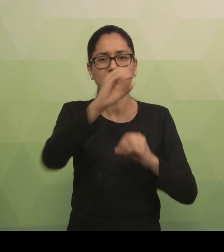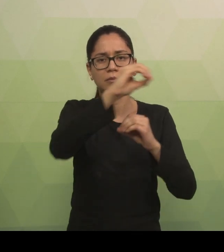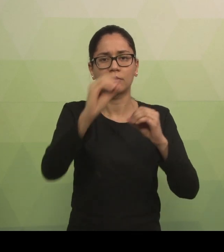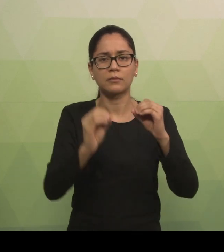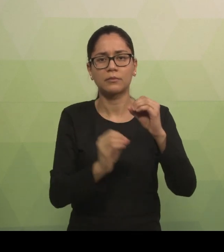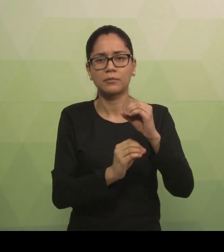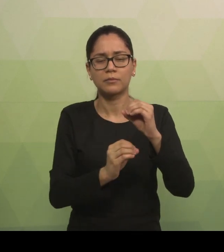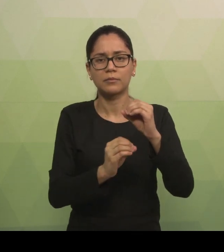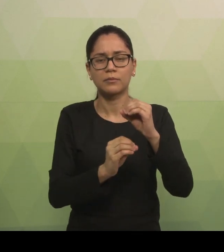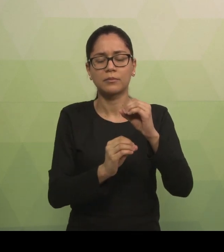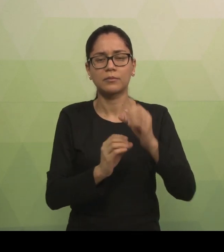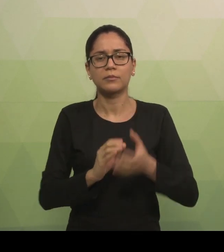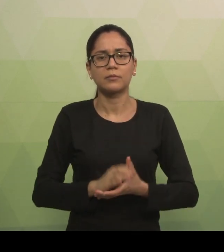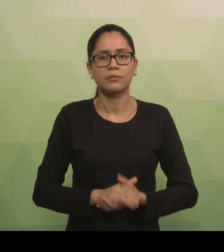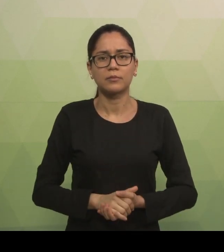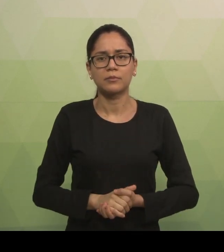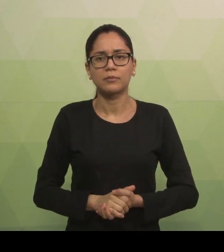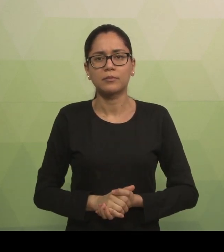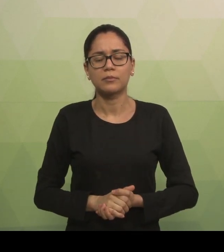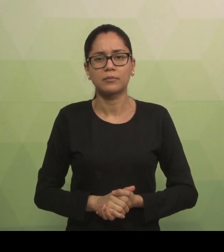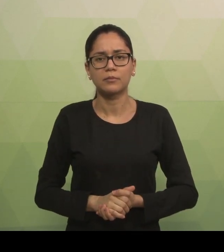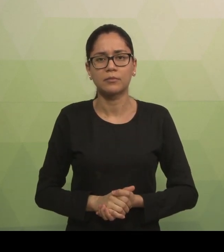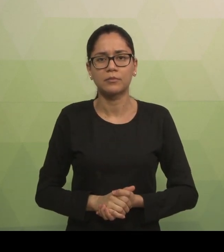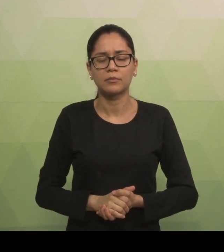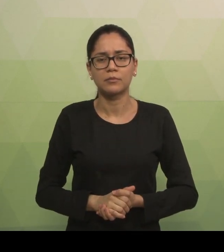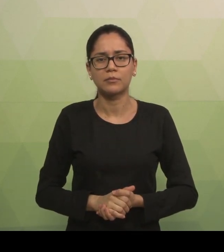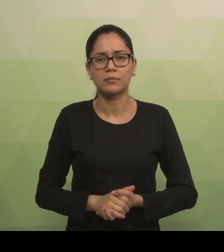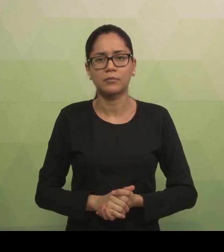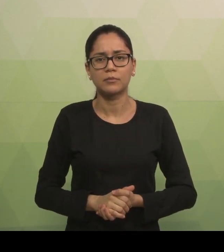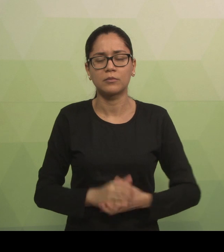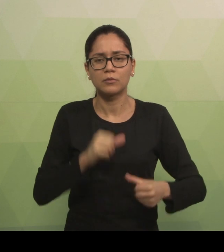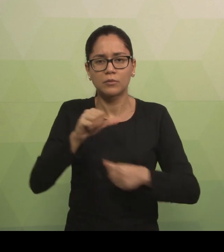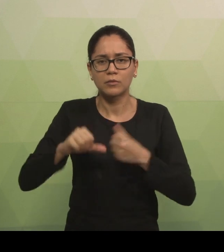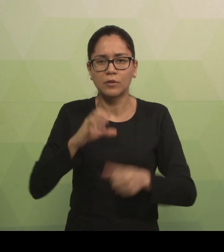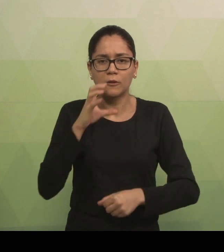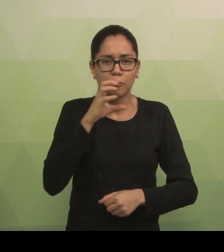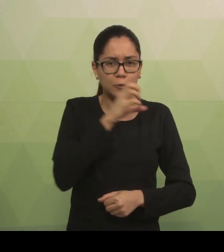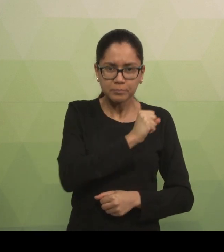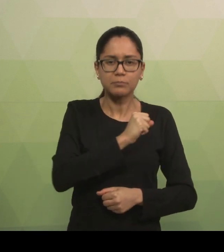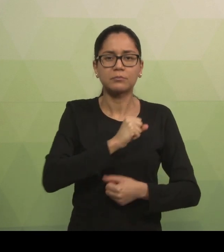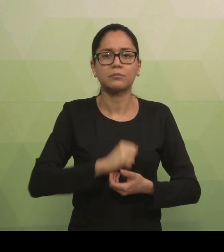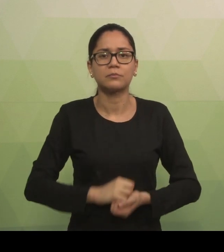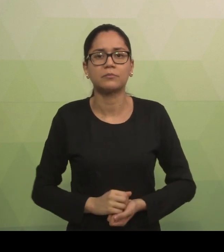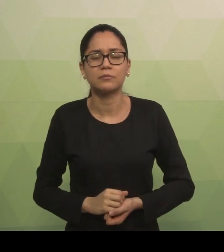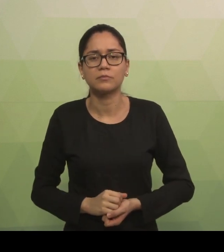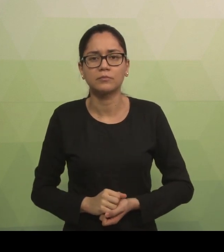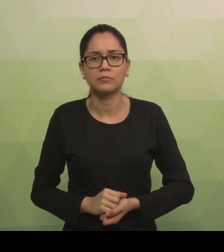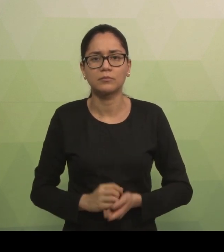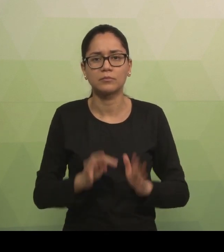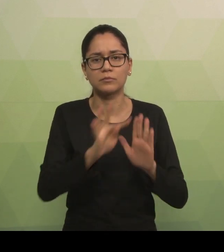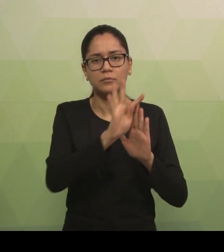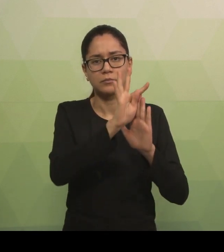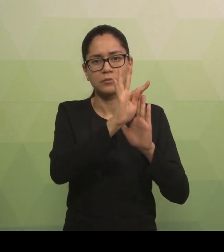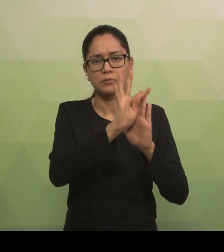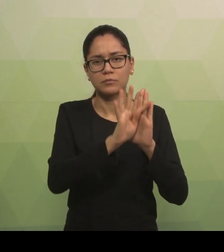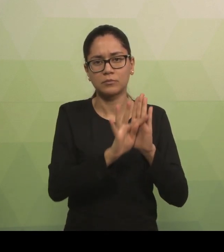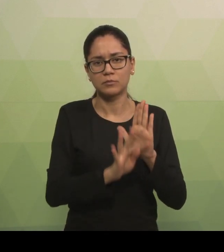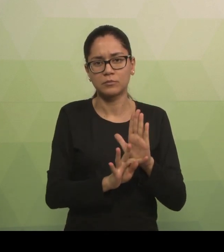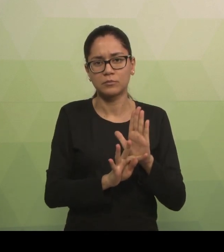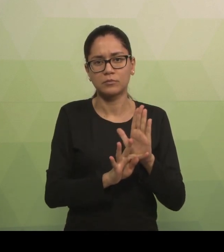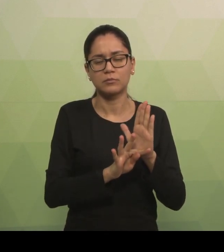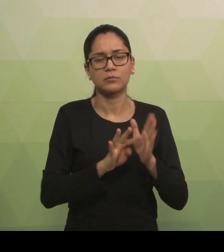Os sites de blogs. Um blog é um site cuja estrutura permite a atualização rápida a partir de acréscimos dos